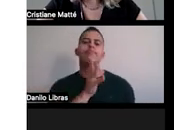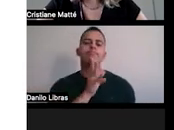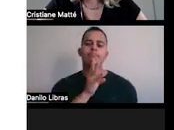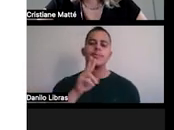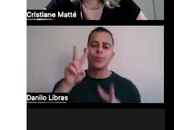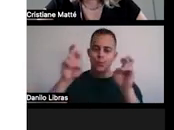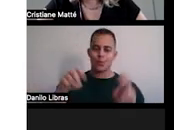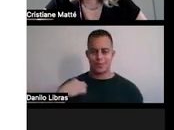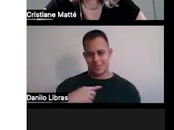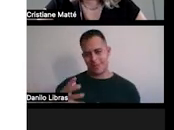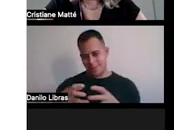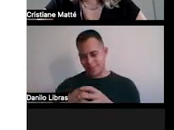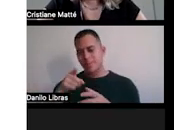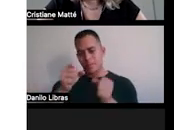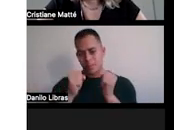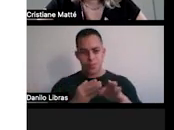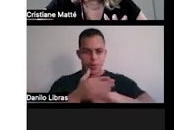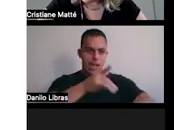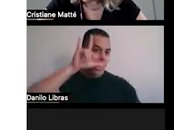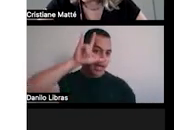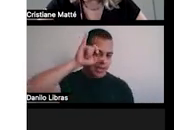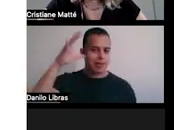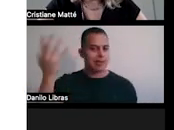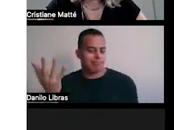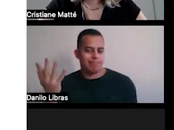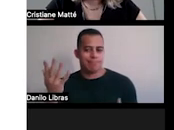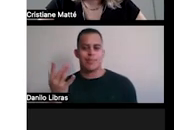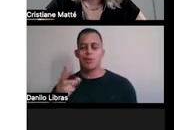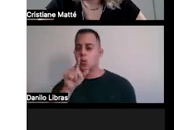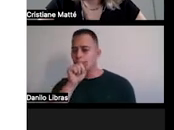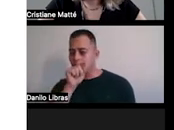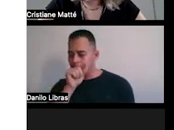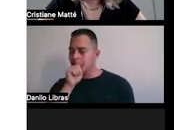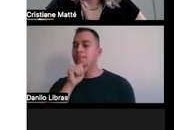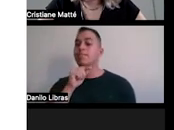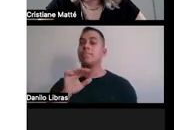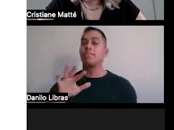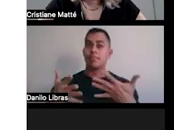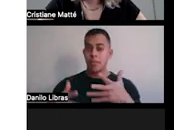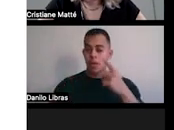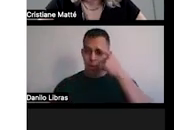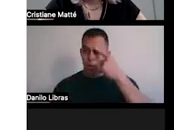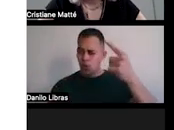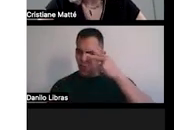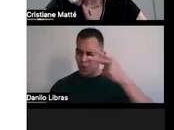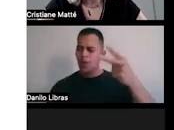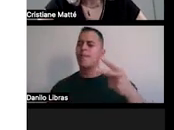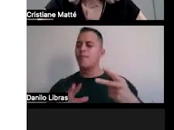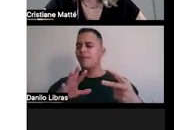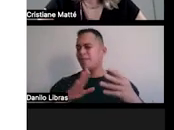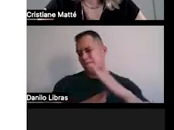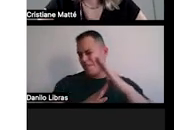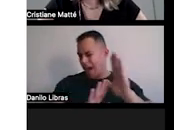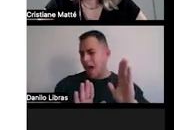nós. Vocês podem nos encontrar no Instagram, no Twitter e muito proximamente, em 1, 2 semanas no máximo, também teremos um site.